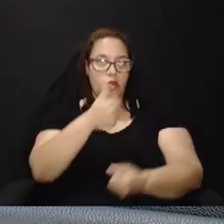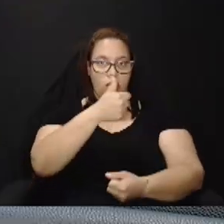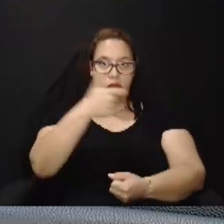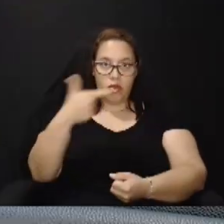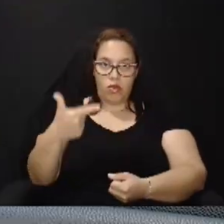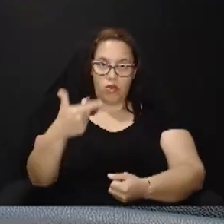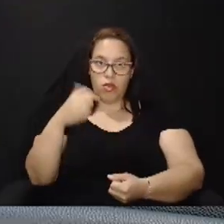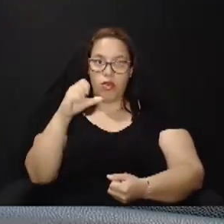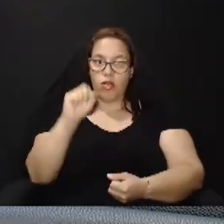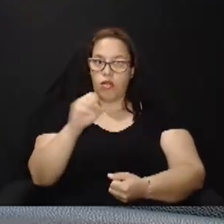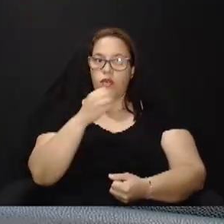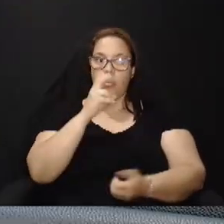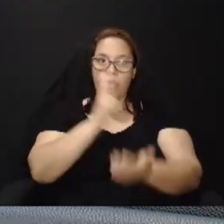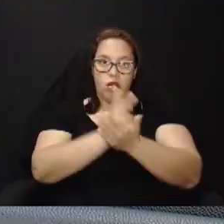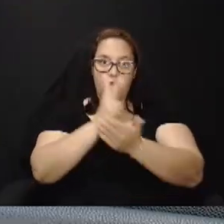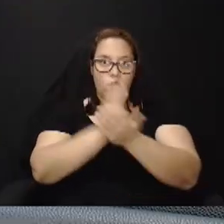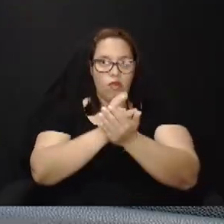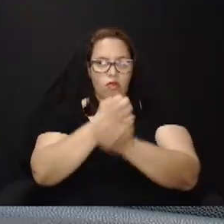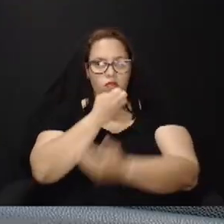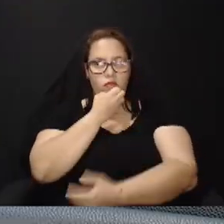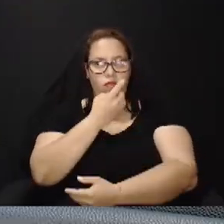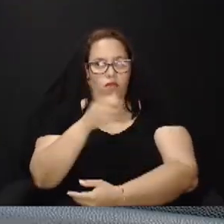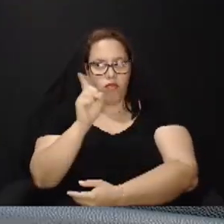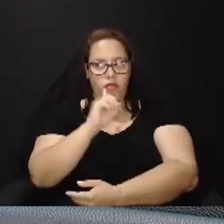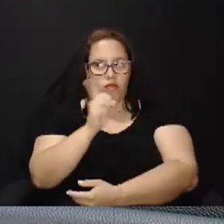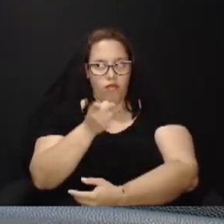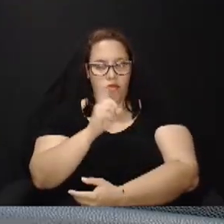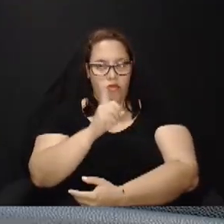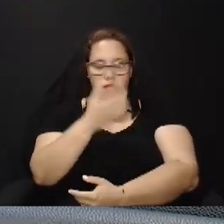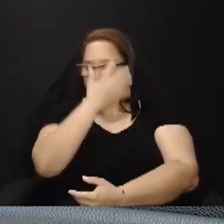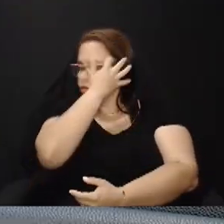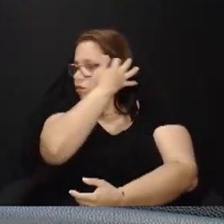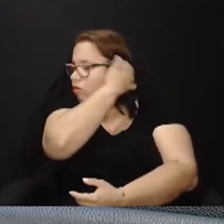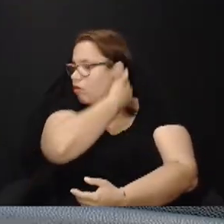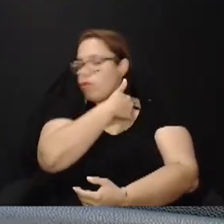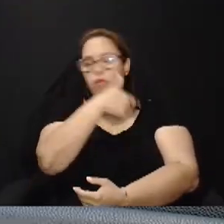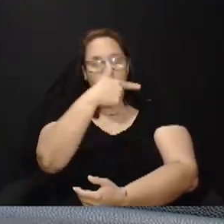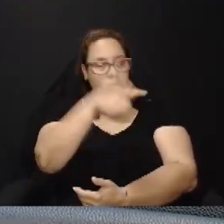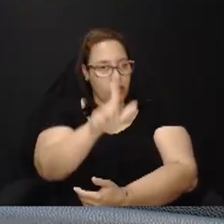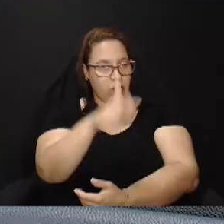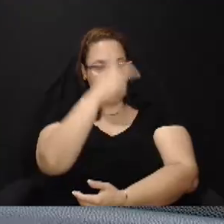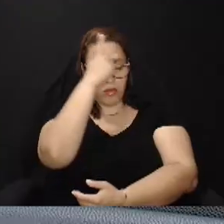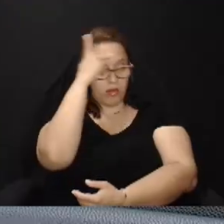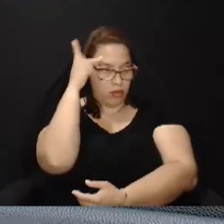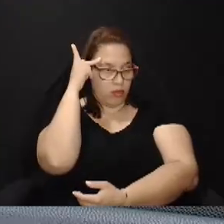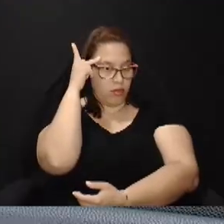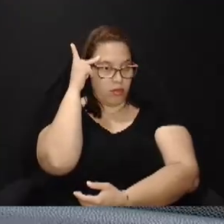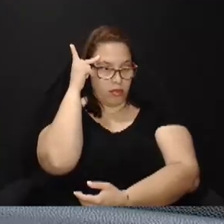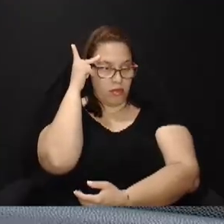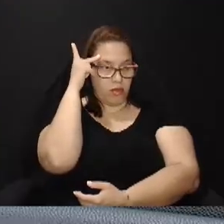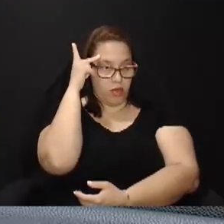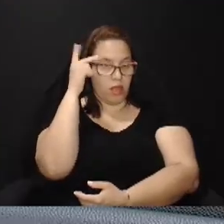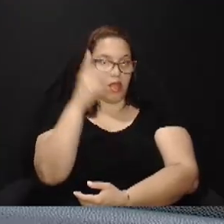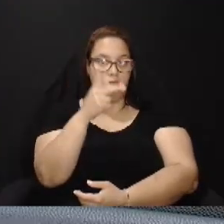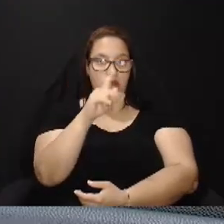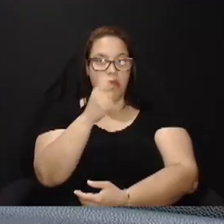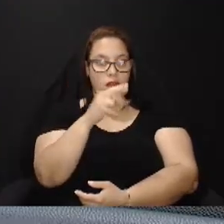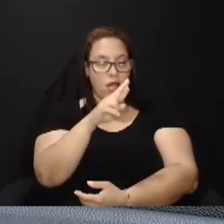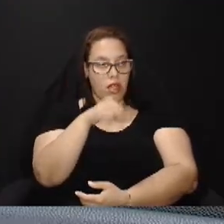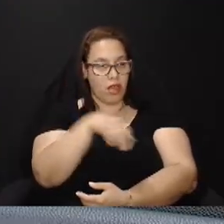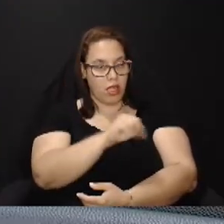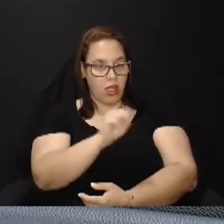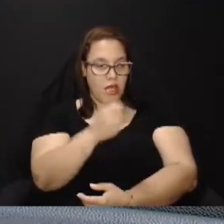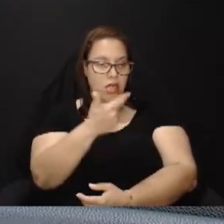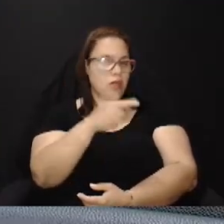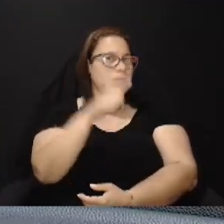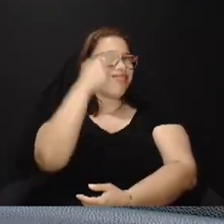boa e não correr atrás disso. Então, mais uma vez, pessoas que às vezes são hipertensas e não têm uma noção de